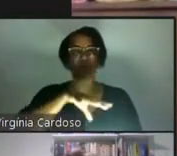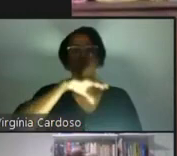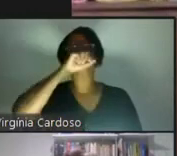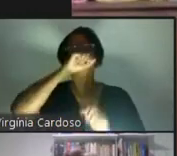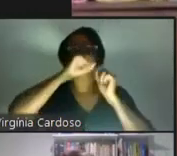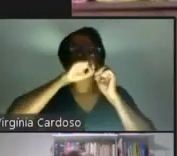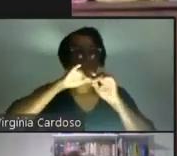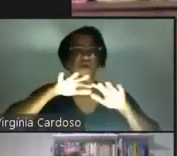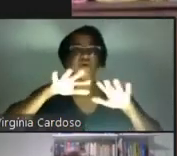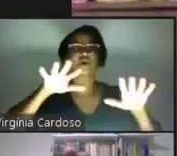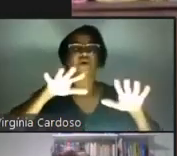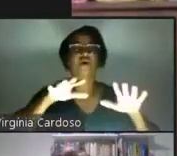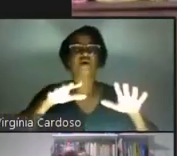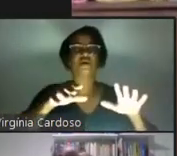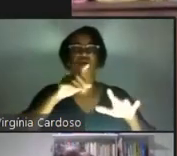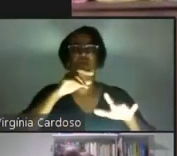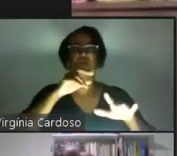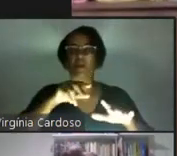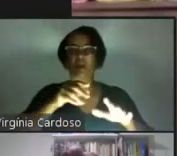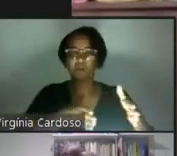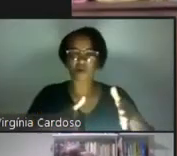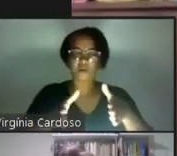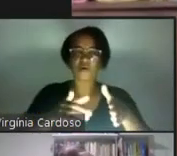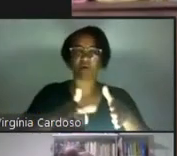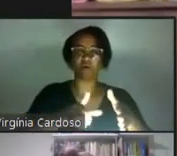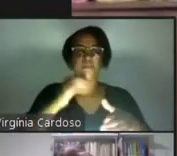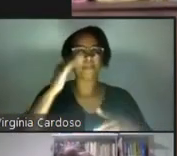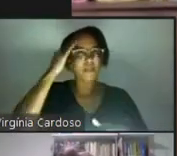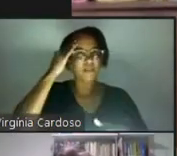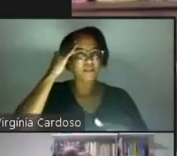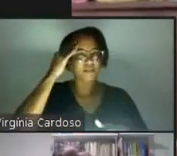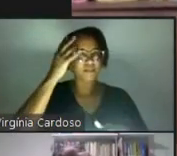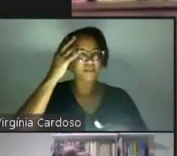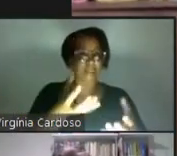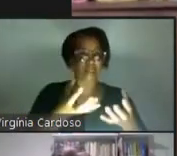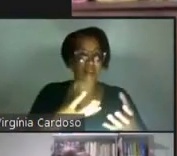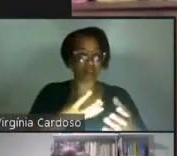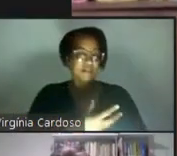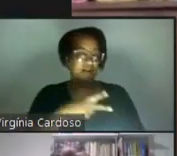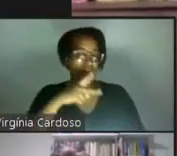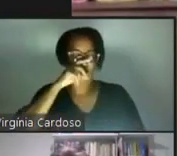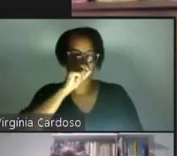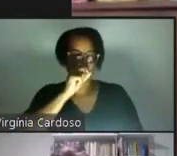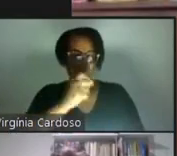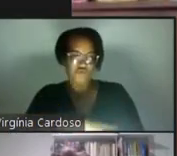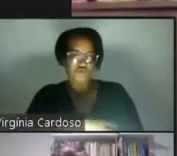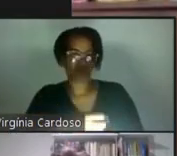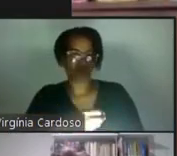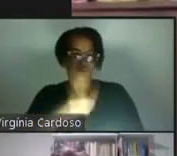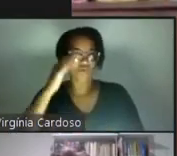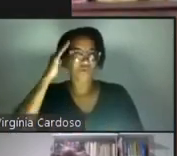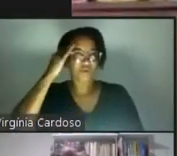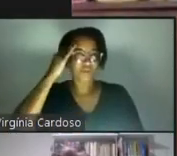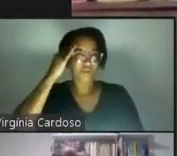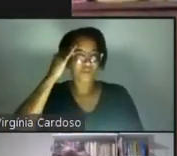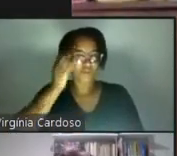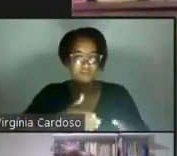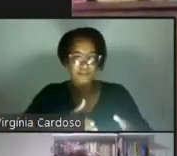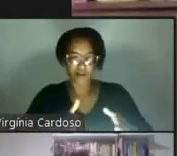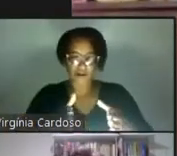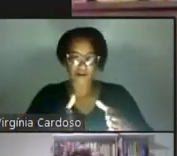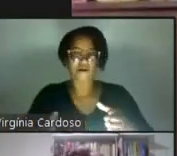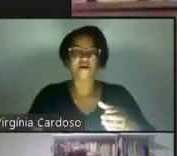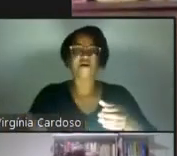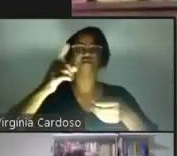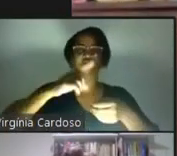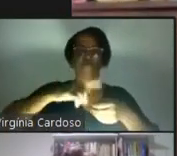delírios andarilhos, para entender que buscar a força dos filhos é aprender que alguns caminhos voltam. Pô, né? Incrível,